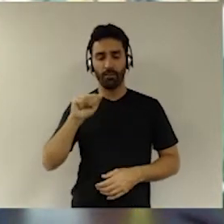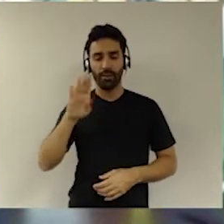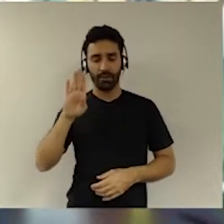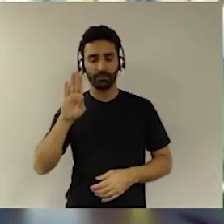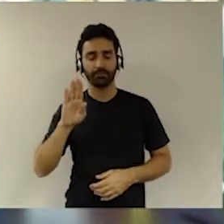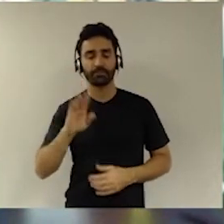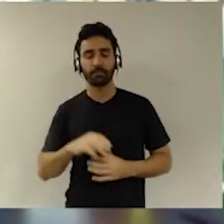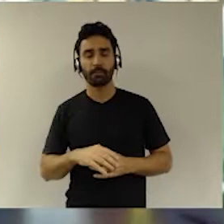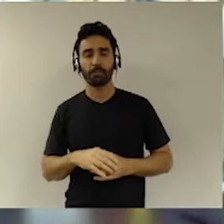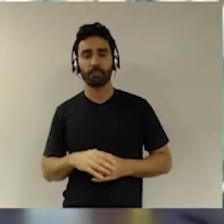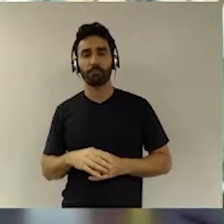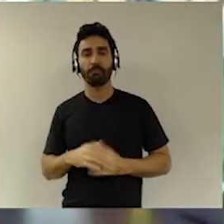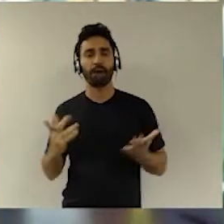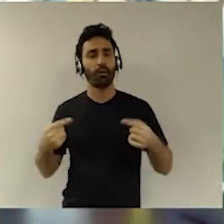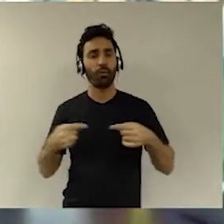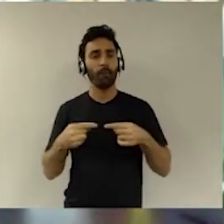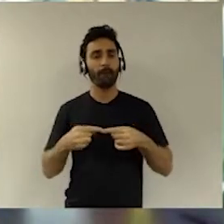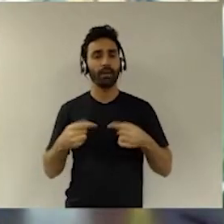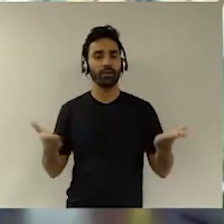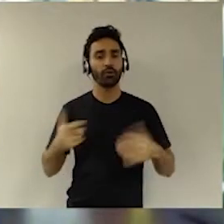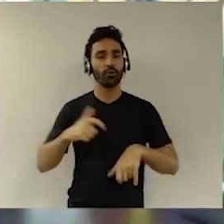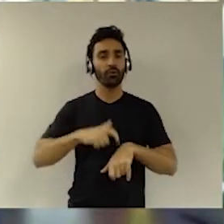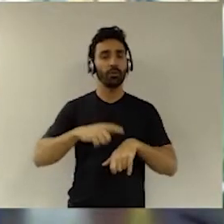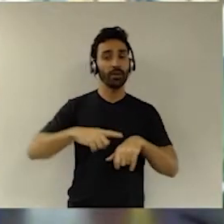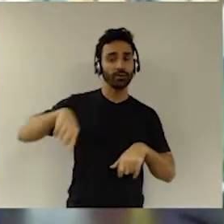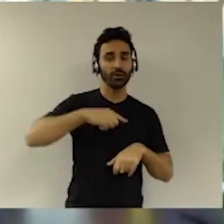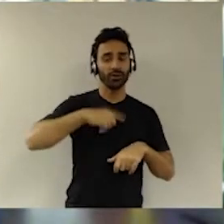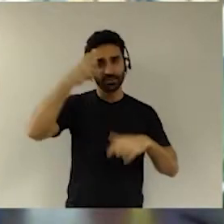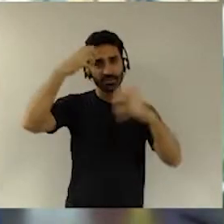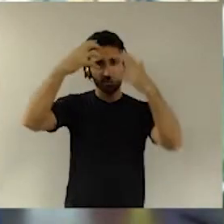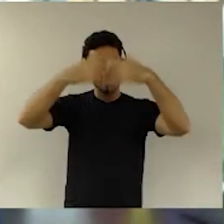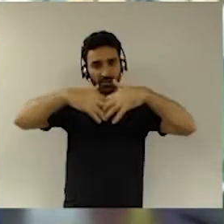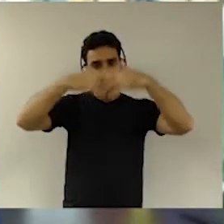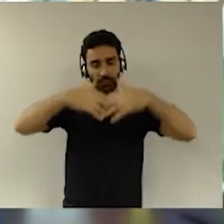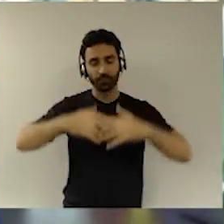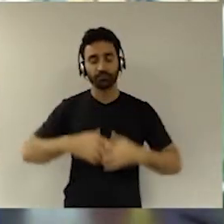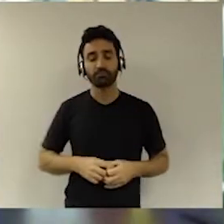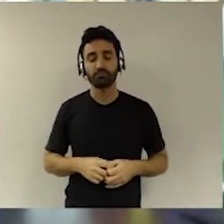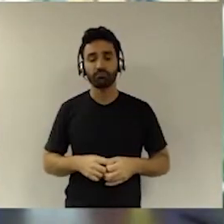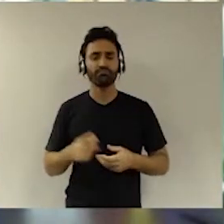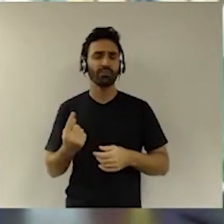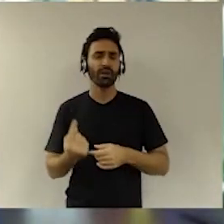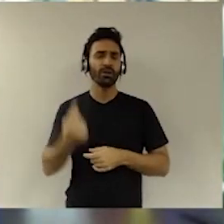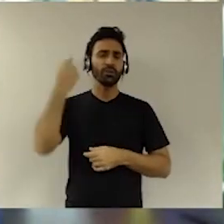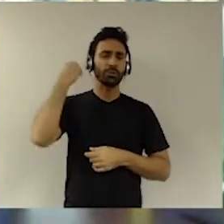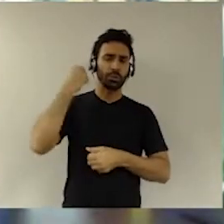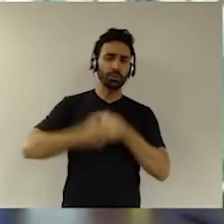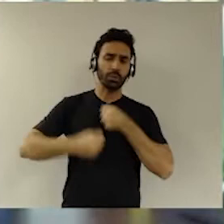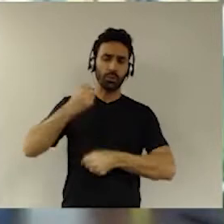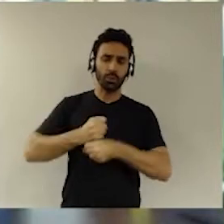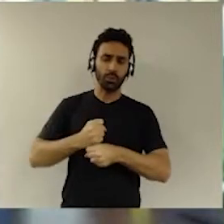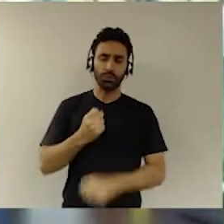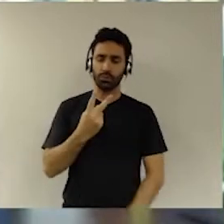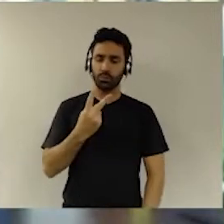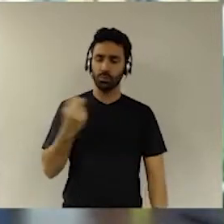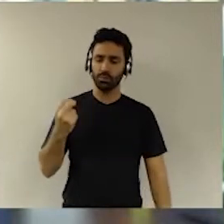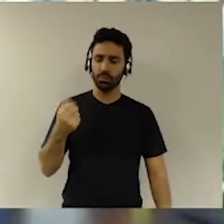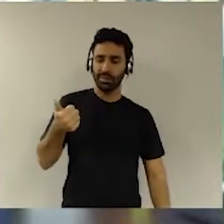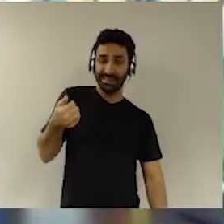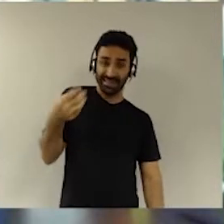que cai muito bem no momento que nós estamos fazendo essa reflexão. No ano de